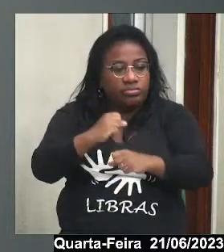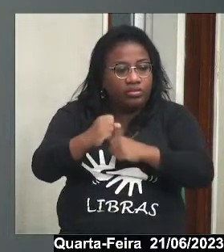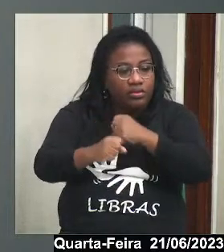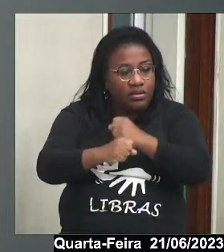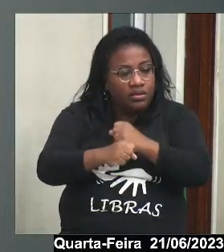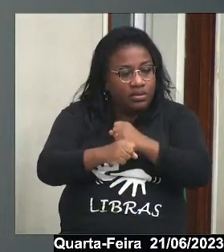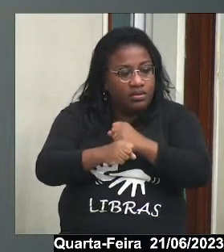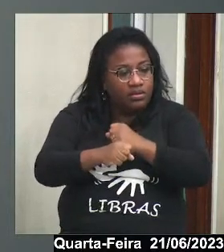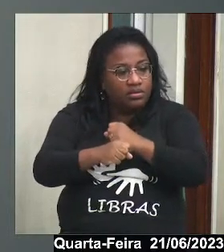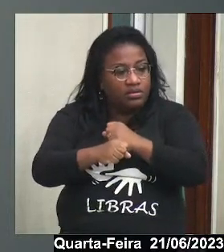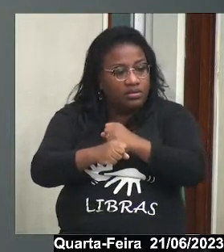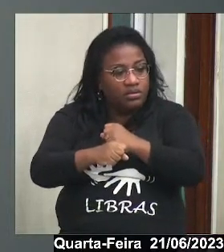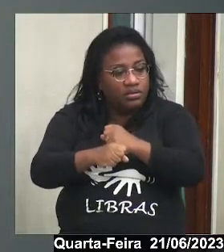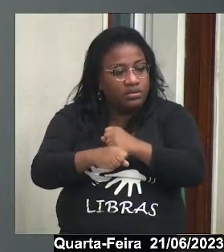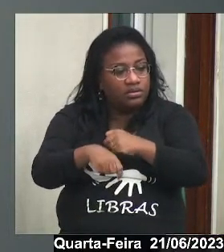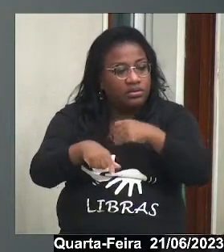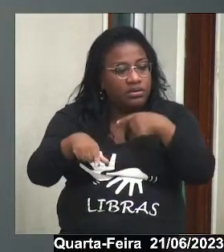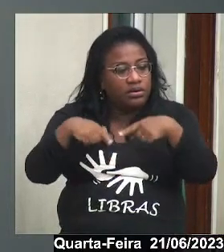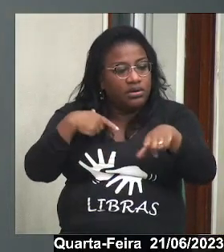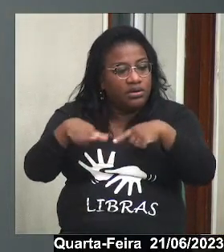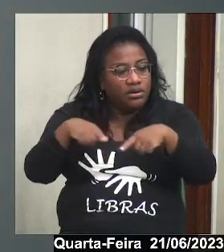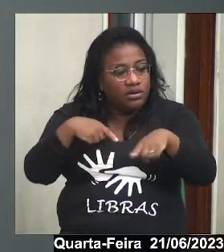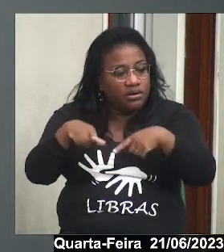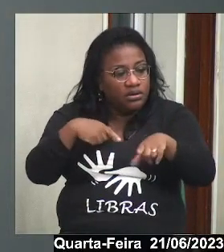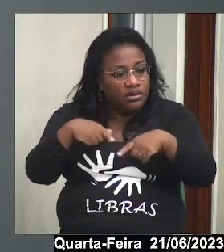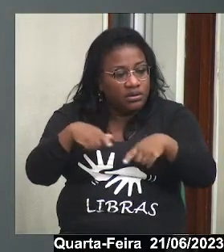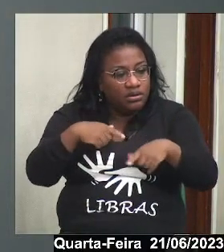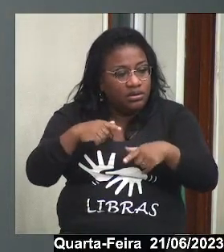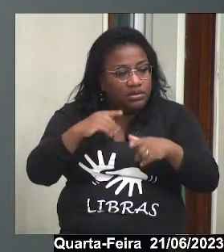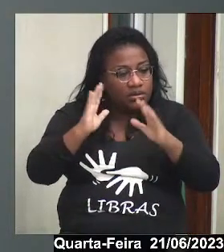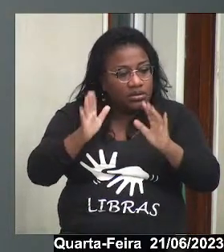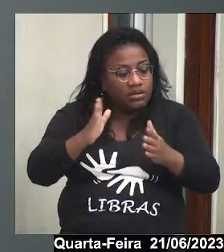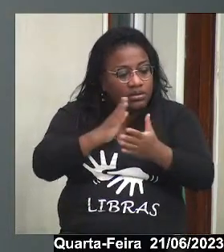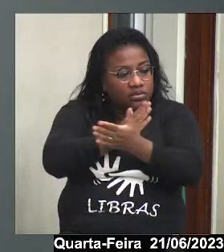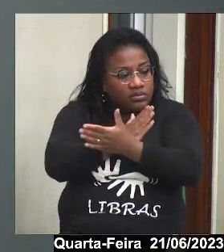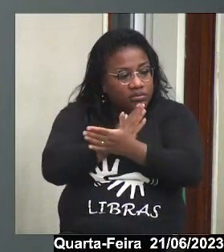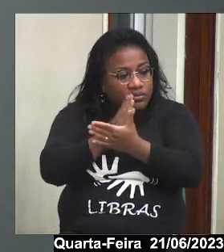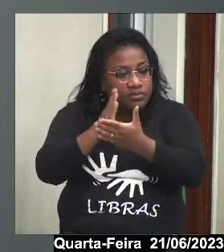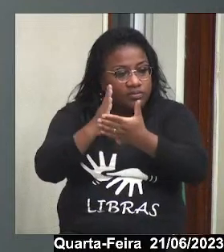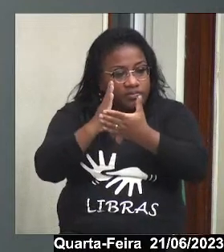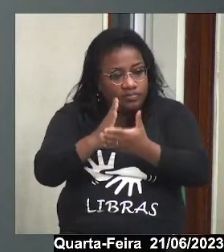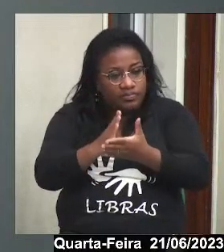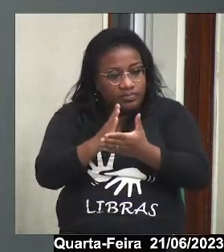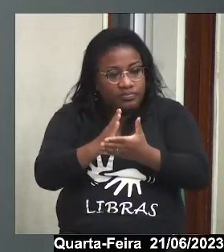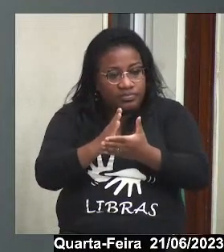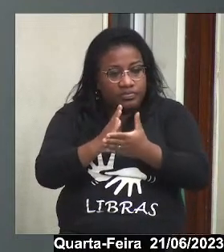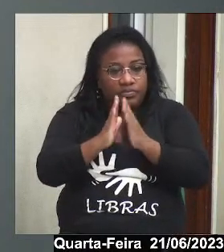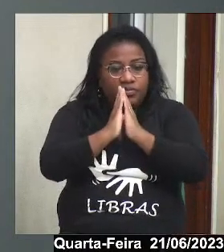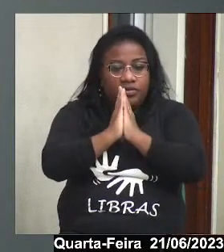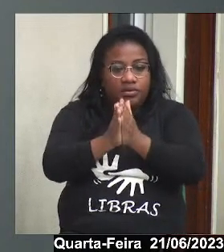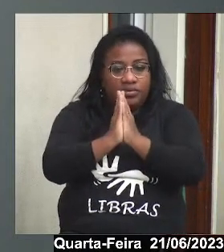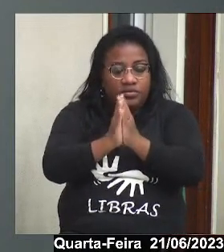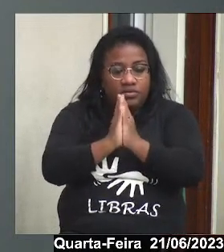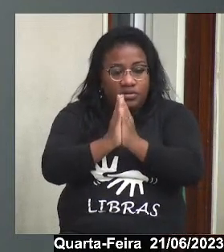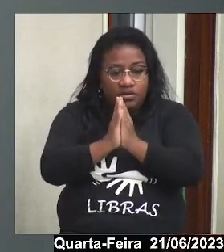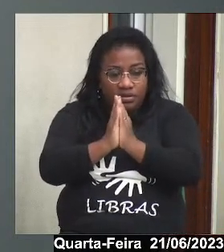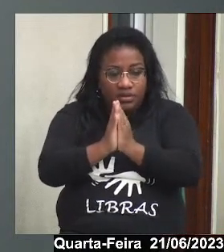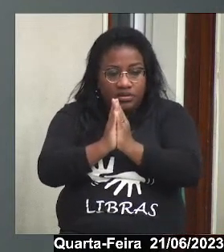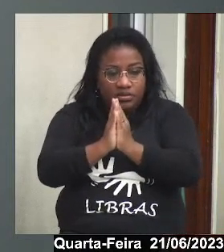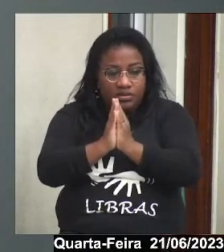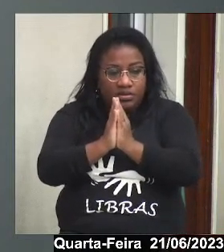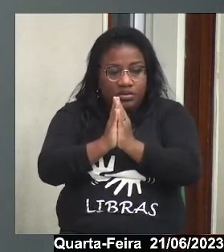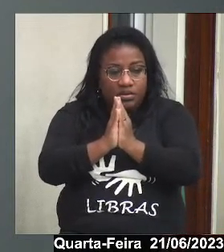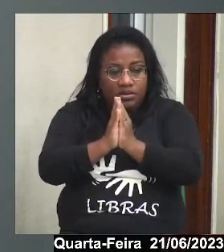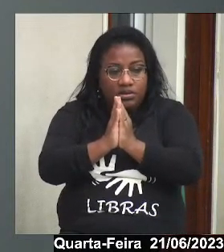em que desde a da nossa emancipação, nos primeiros anos aí, já começou a engatinhar e hoje, graças a Deus, essa referência